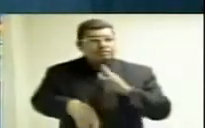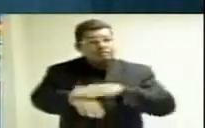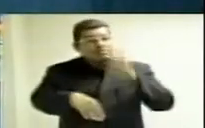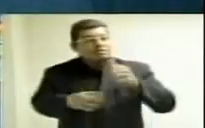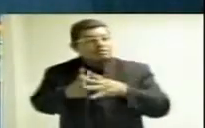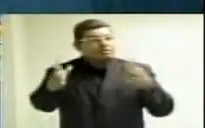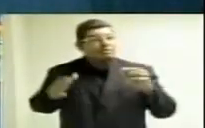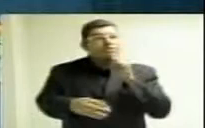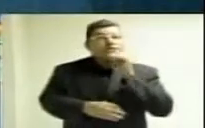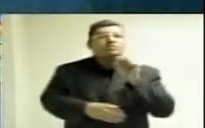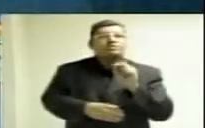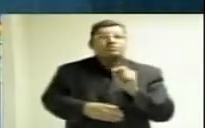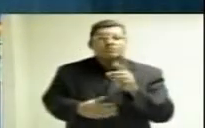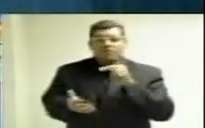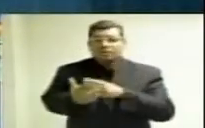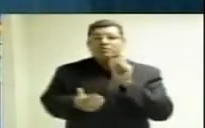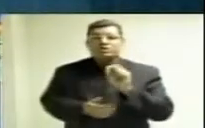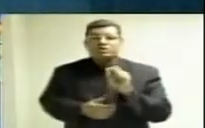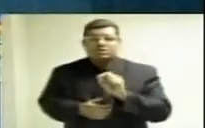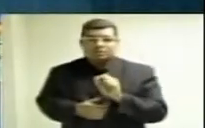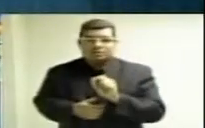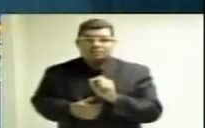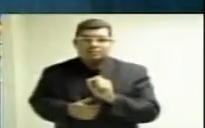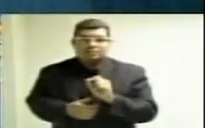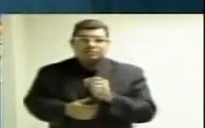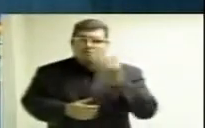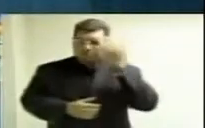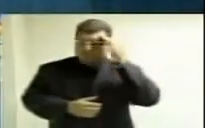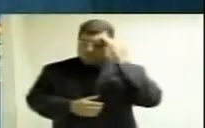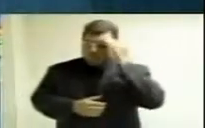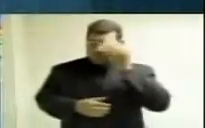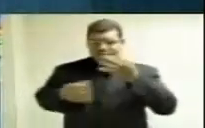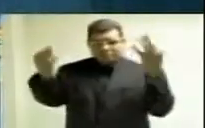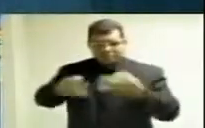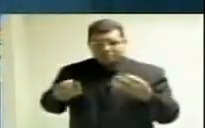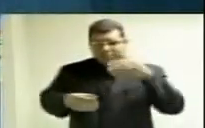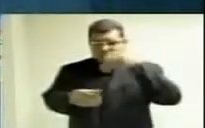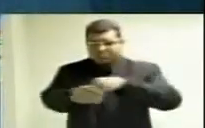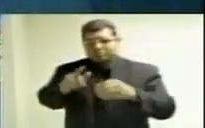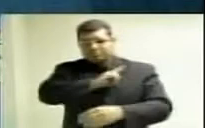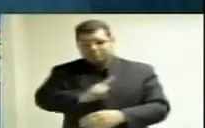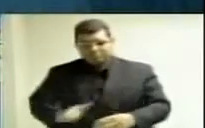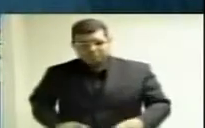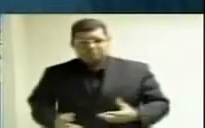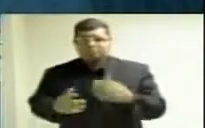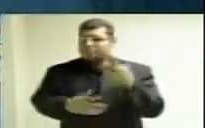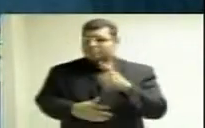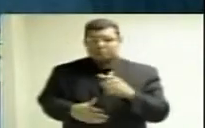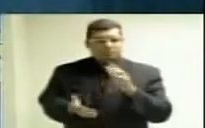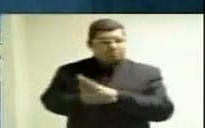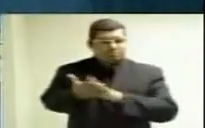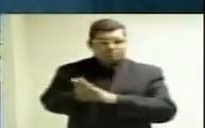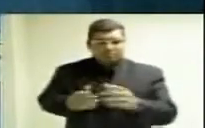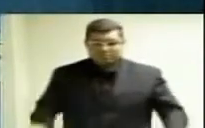mais alarmante ainda é o fato de um entendimento corrente dentro do governo que não se